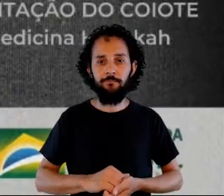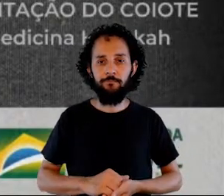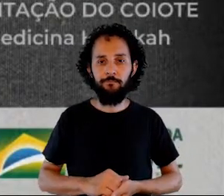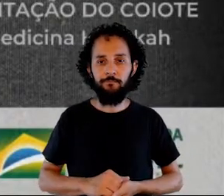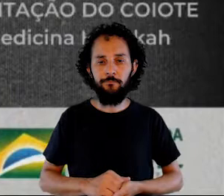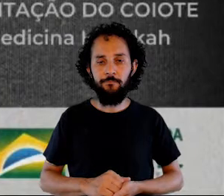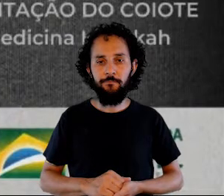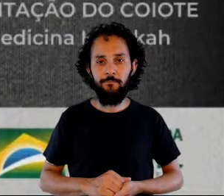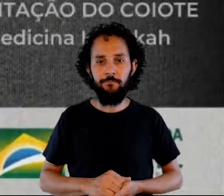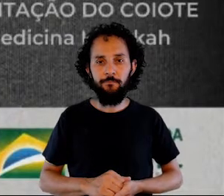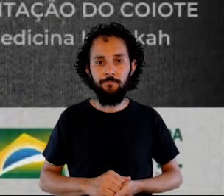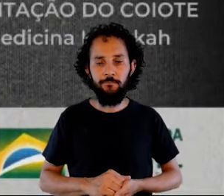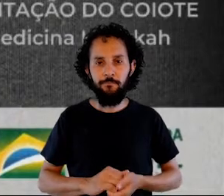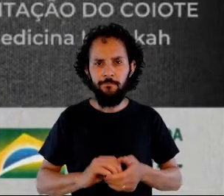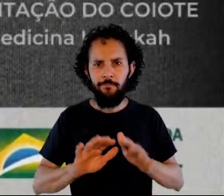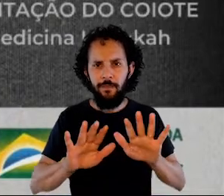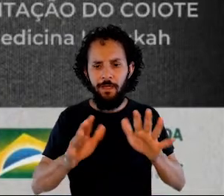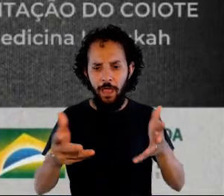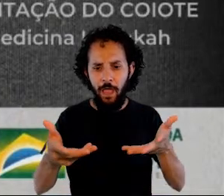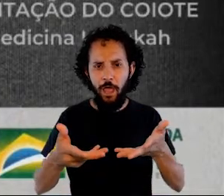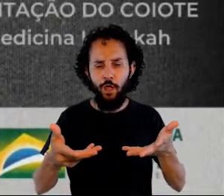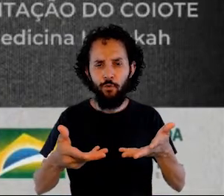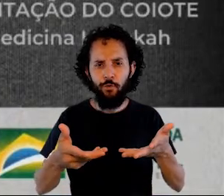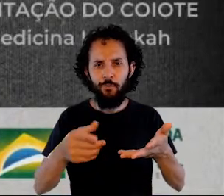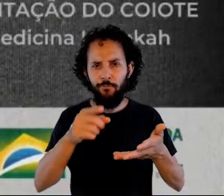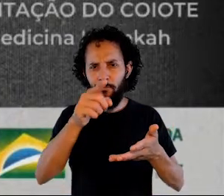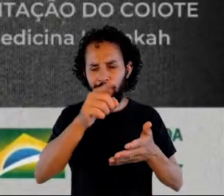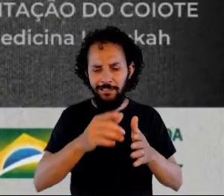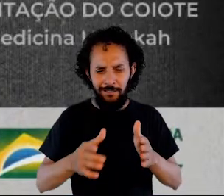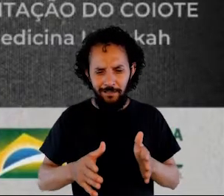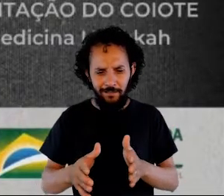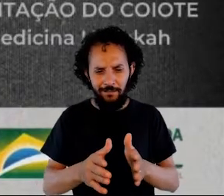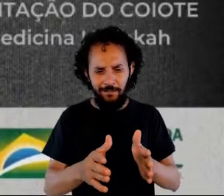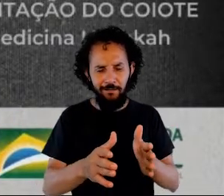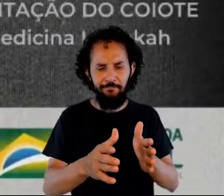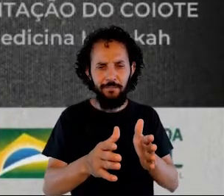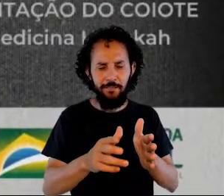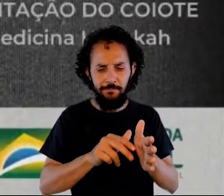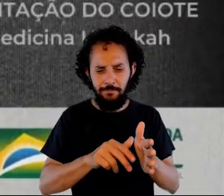Agora, você caminha até o seu espaço sagrado.